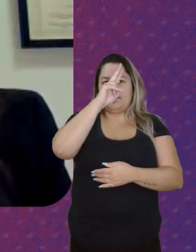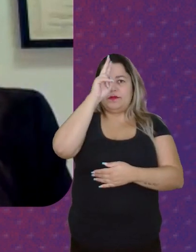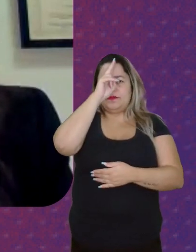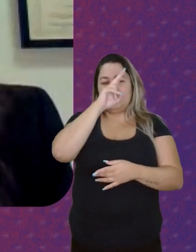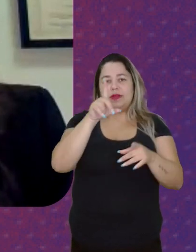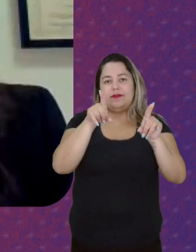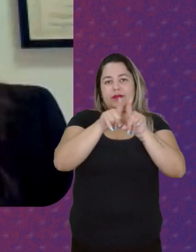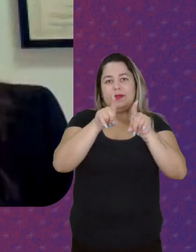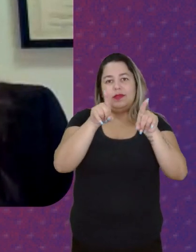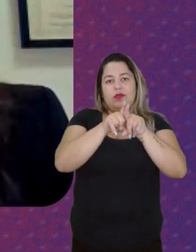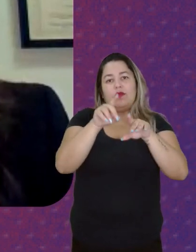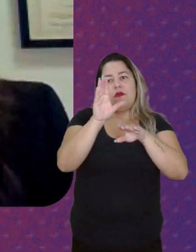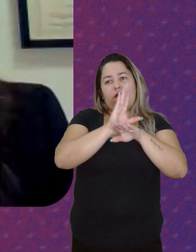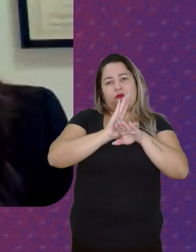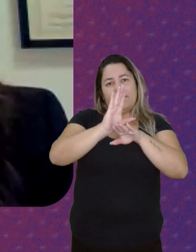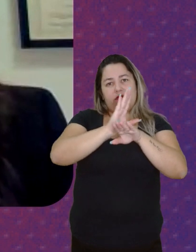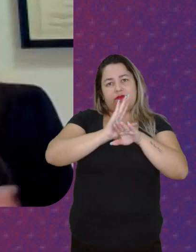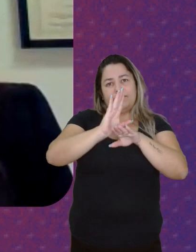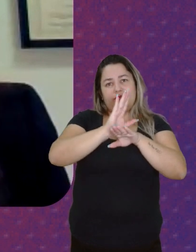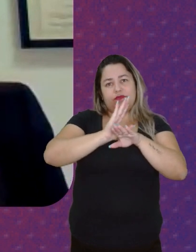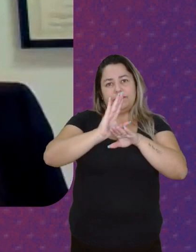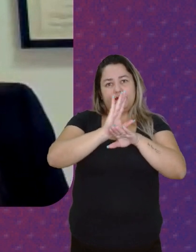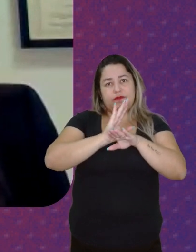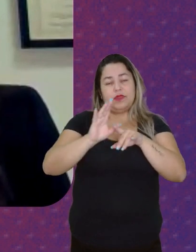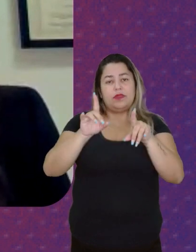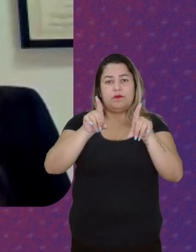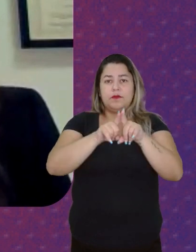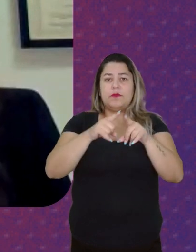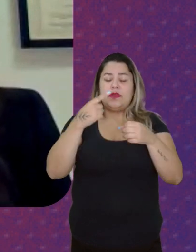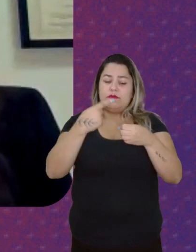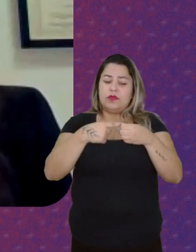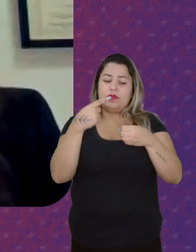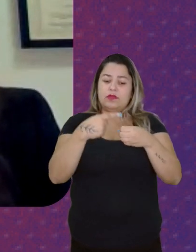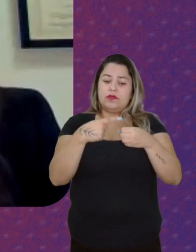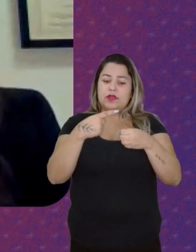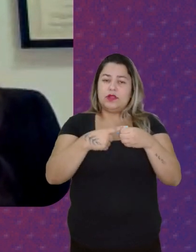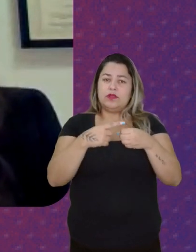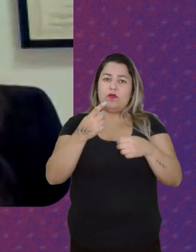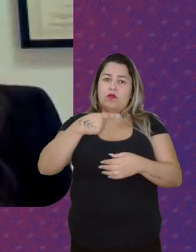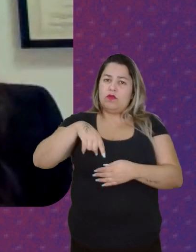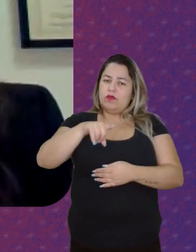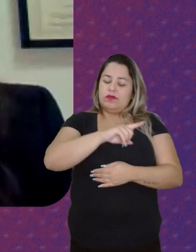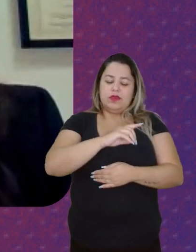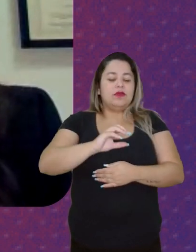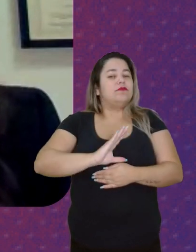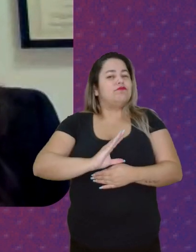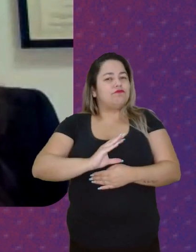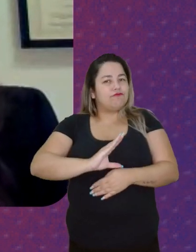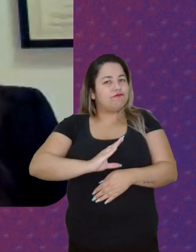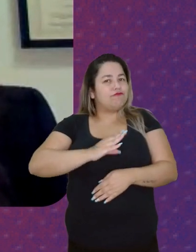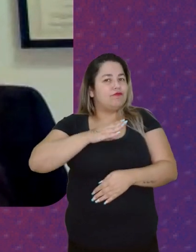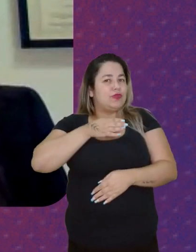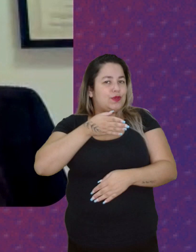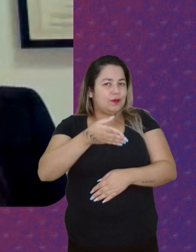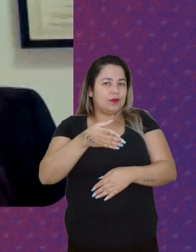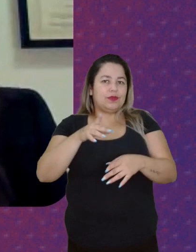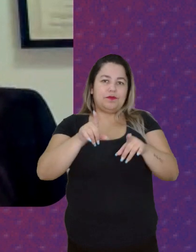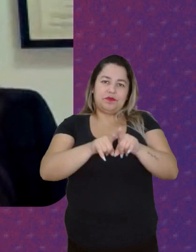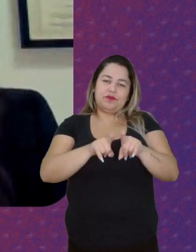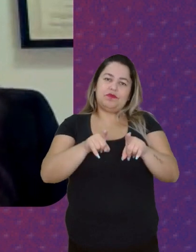também que a Constituição brasileira, essa Constituição cidadã, que a gente tanto se orgulha de dizer, tão rica em